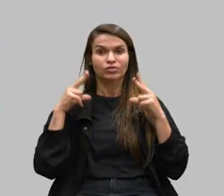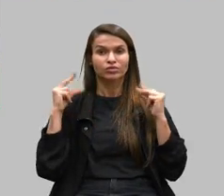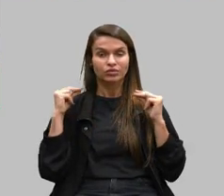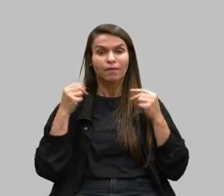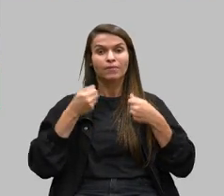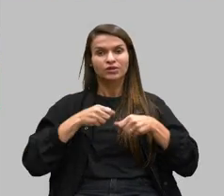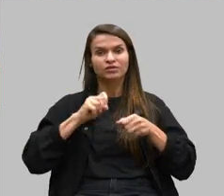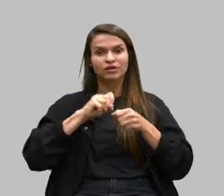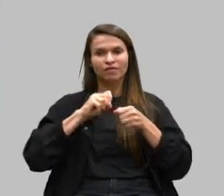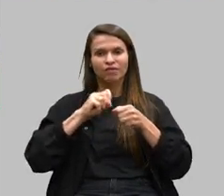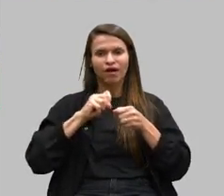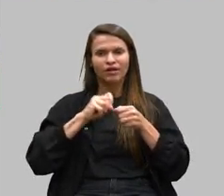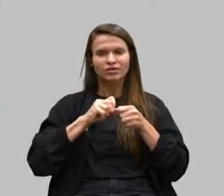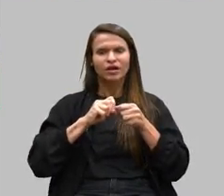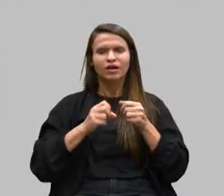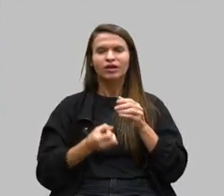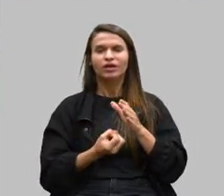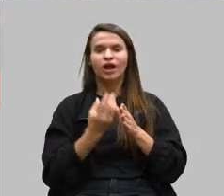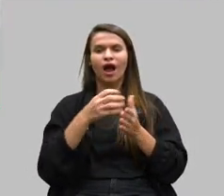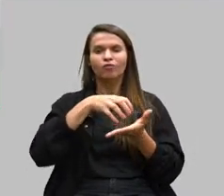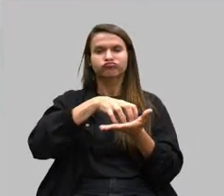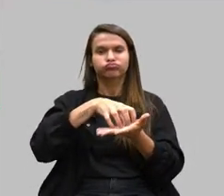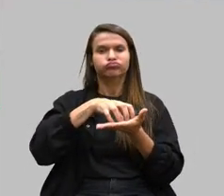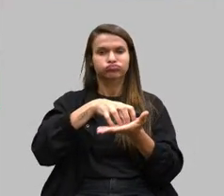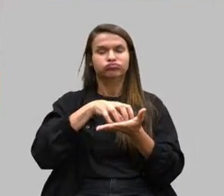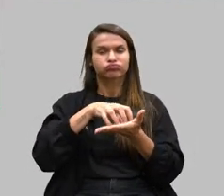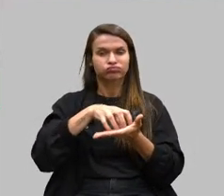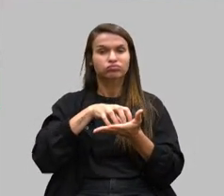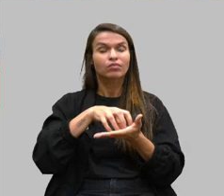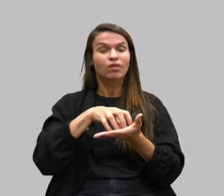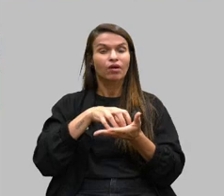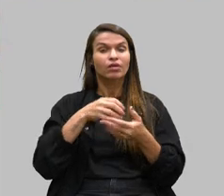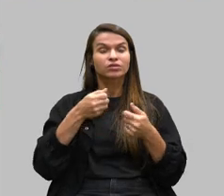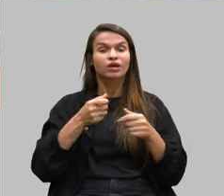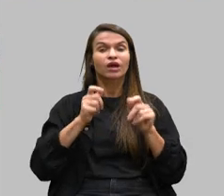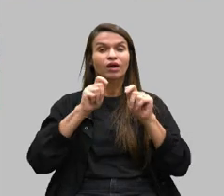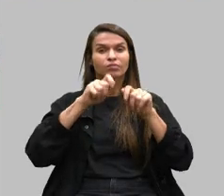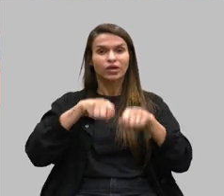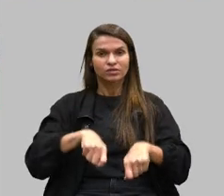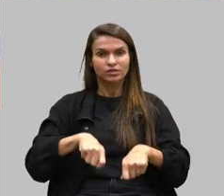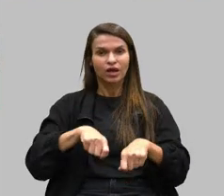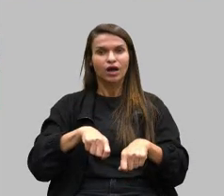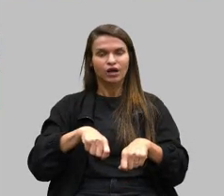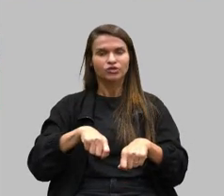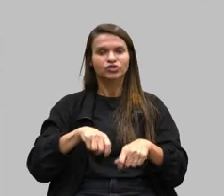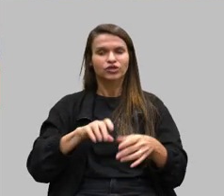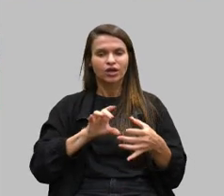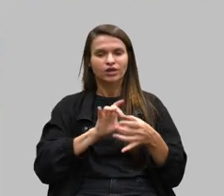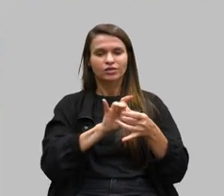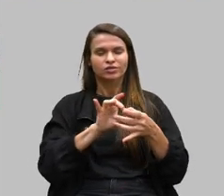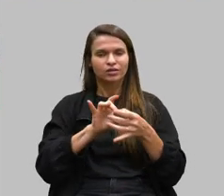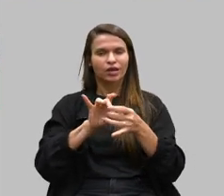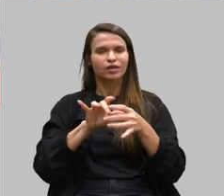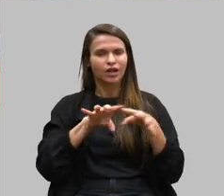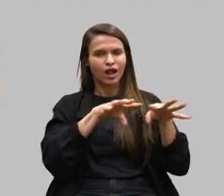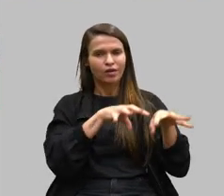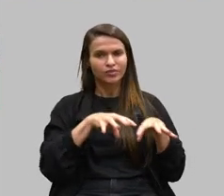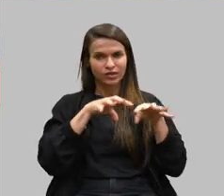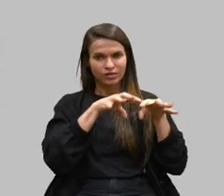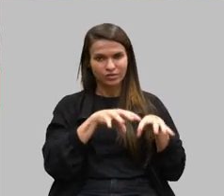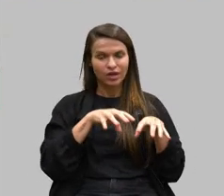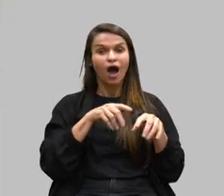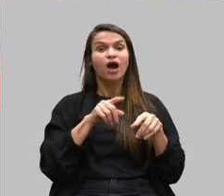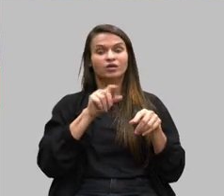que fazer os terminais e esses esses terminais eles têm capacidade de interligar a mineração que aí sim o